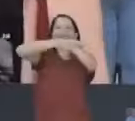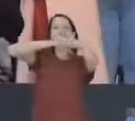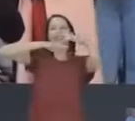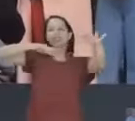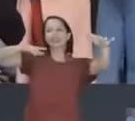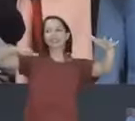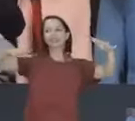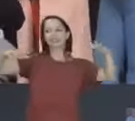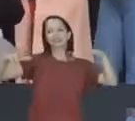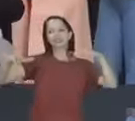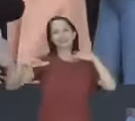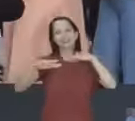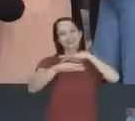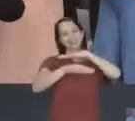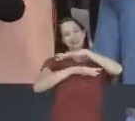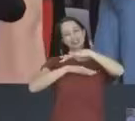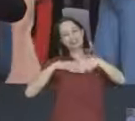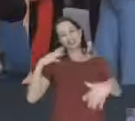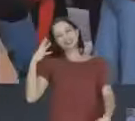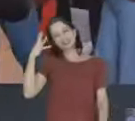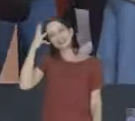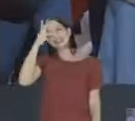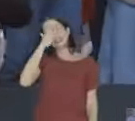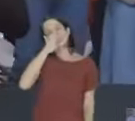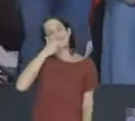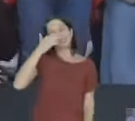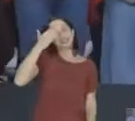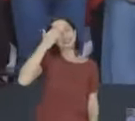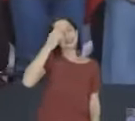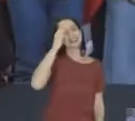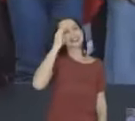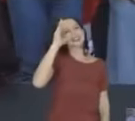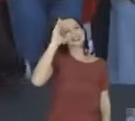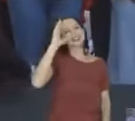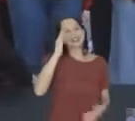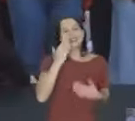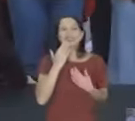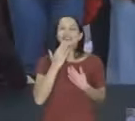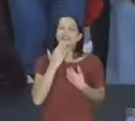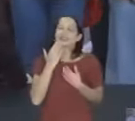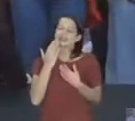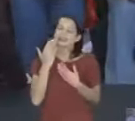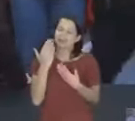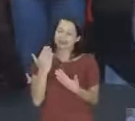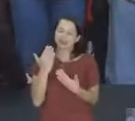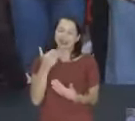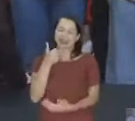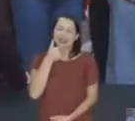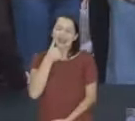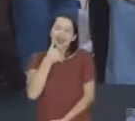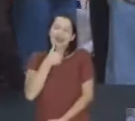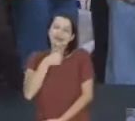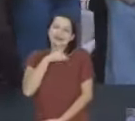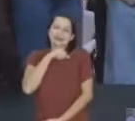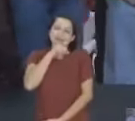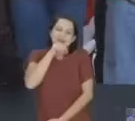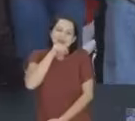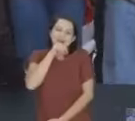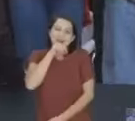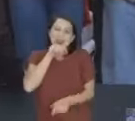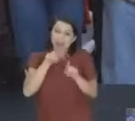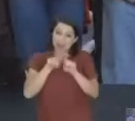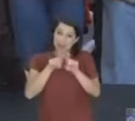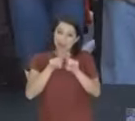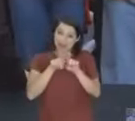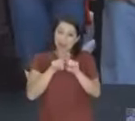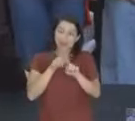Obrigada. Eu sei que a minha mãe e também tem uma pessoa que a gente perdeu, que é o Ricardinho, que trabalhava